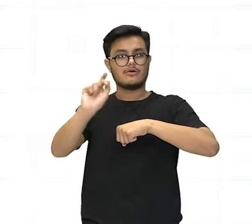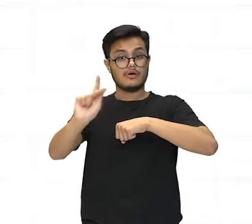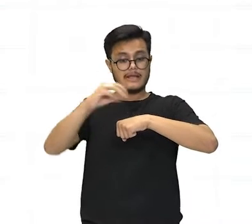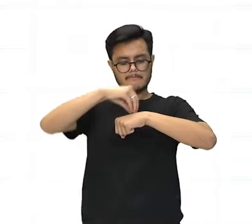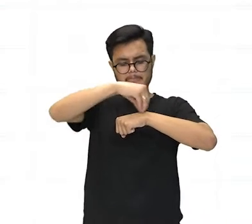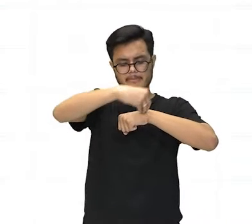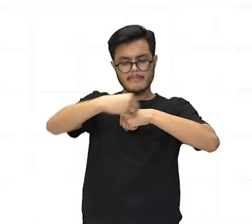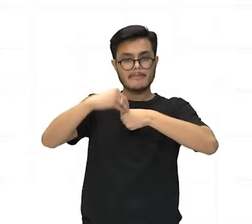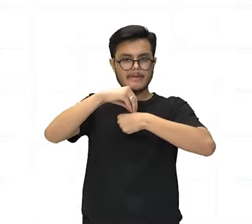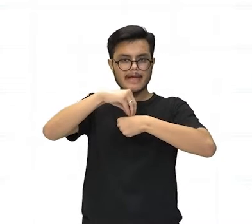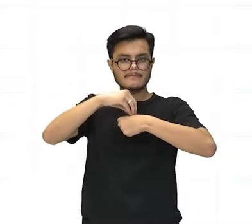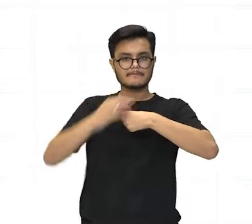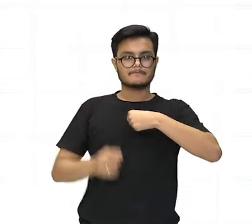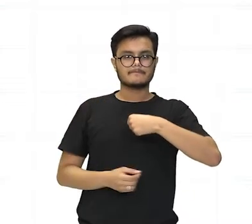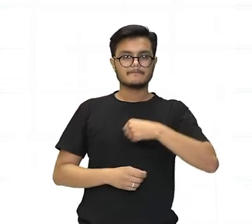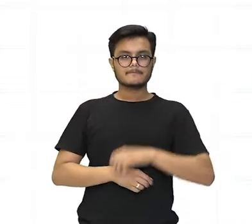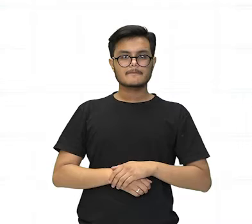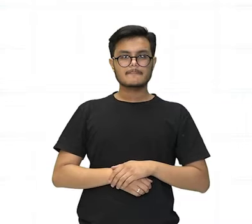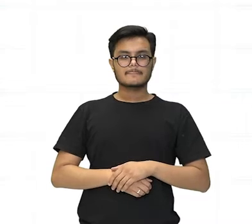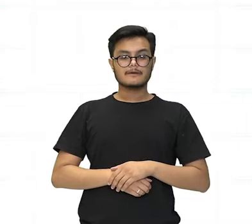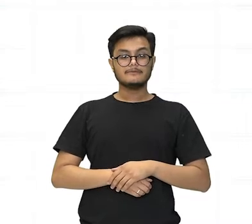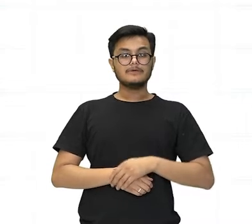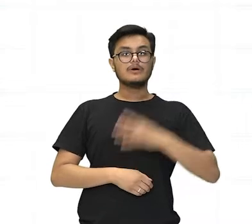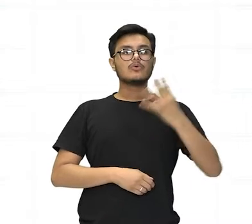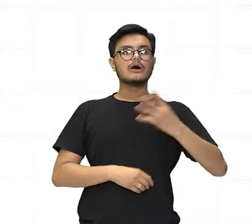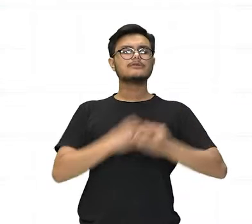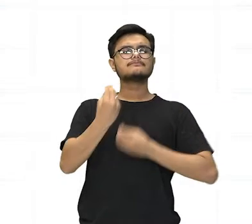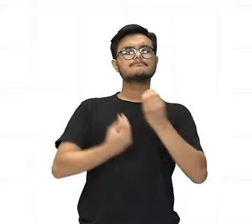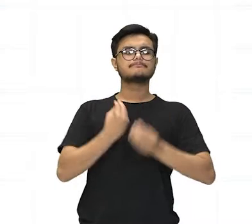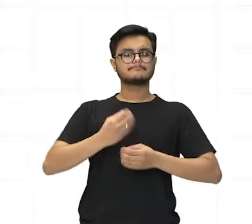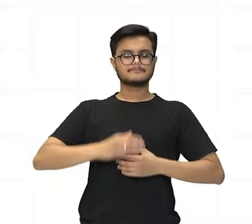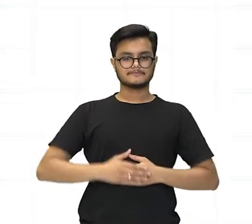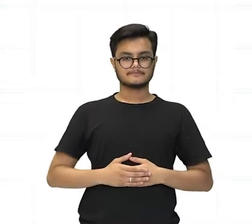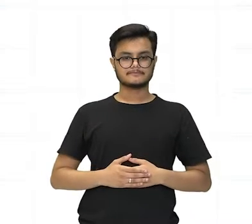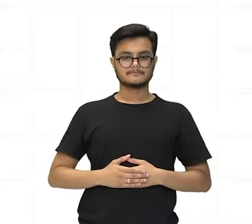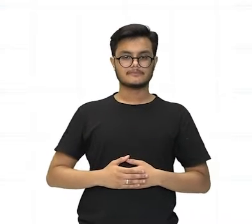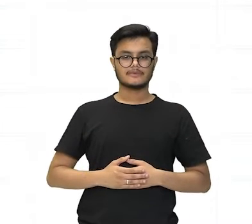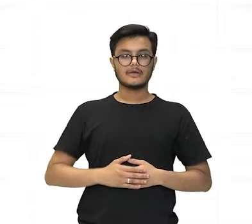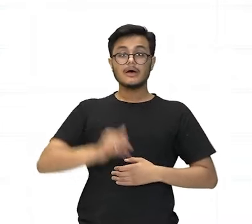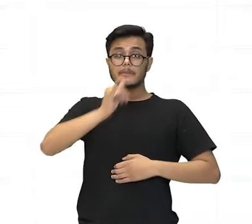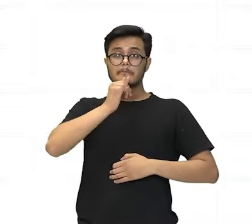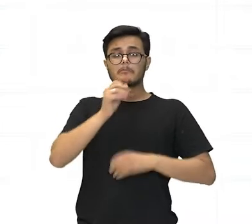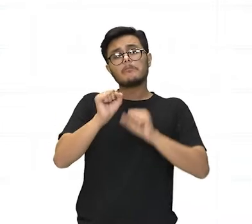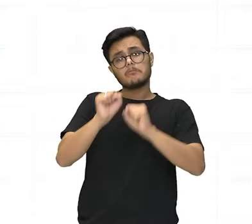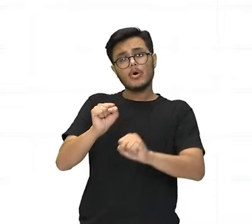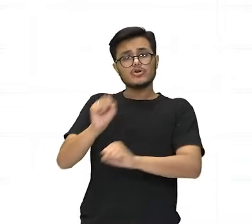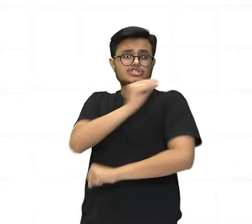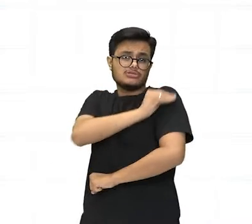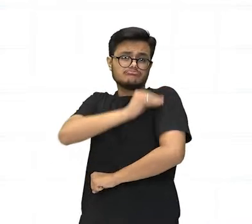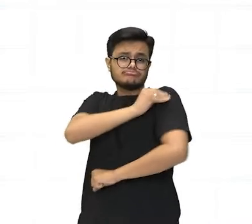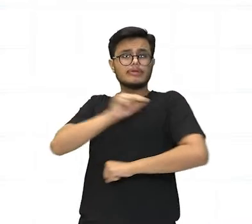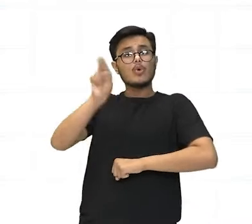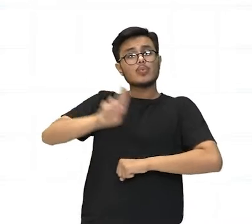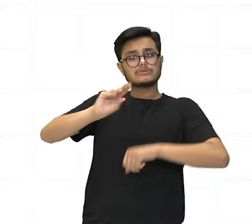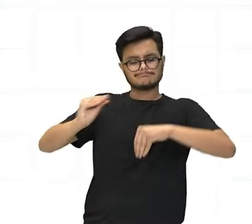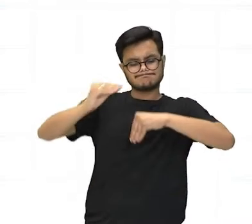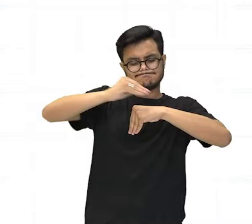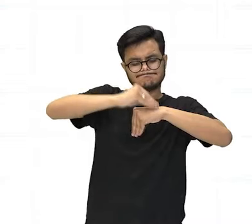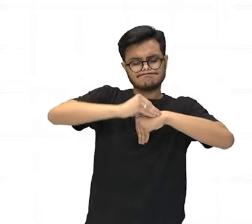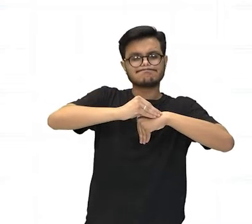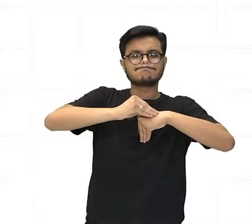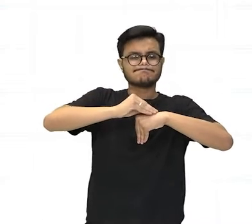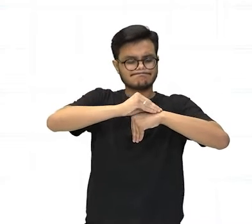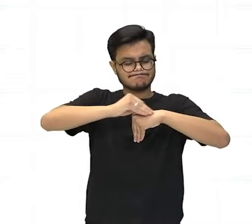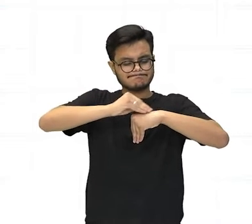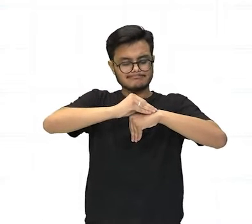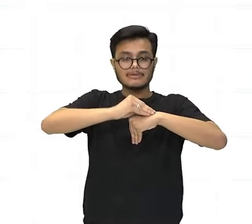ferida. Quarto passo é colocar uma gaze ou pano limpo para cobrir